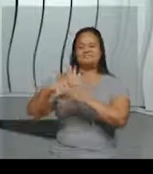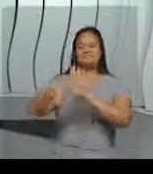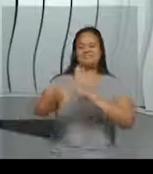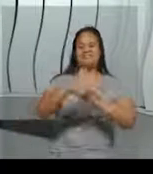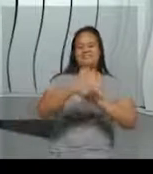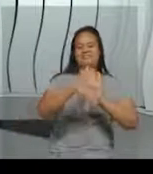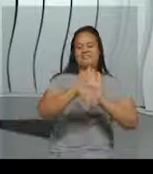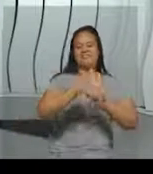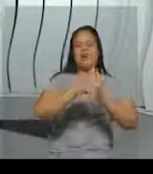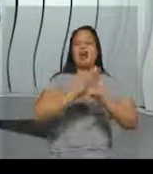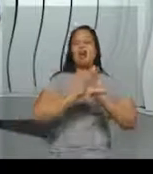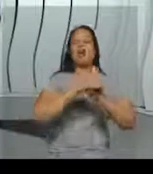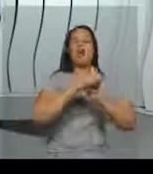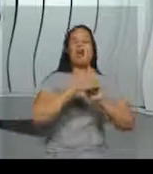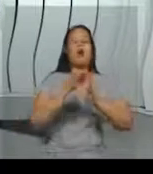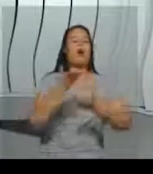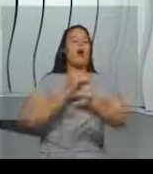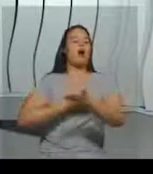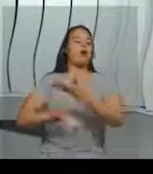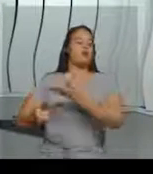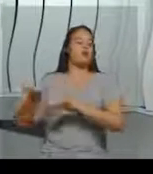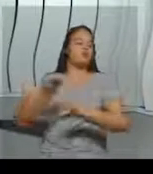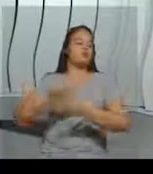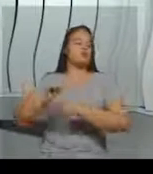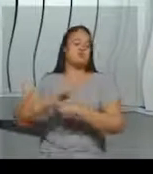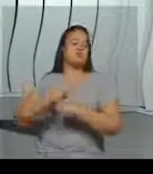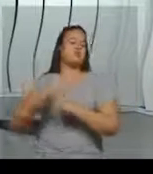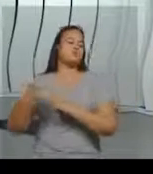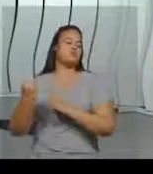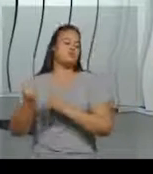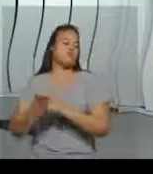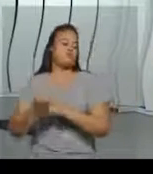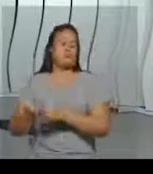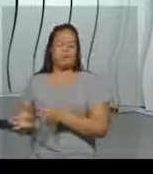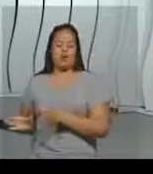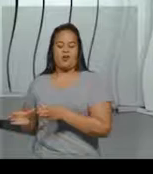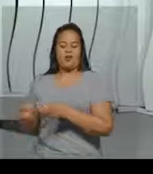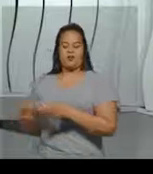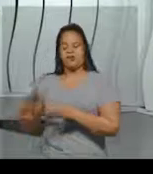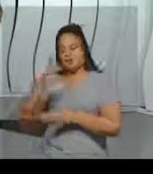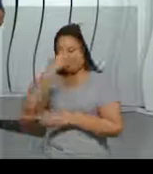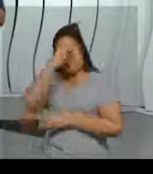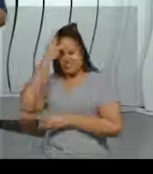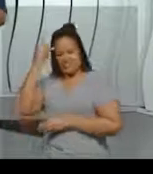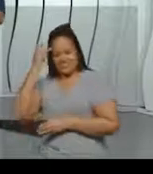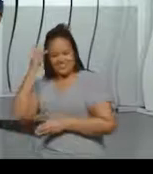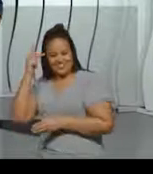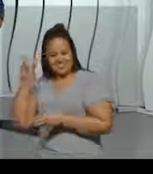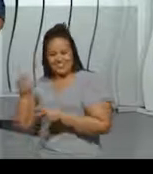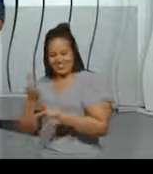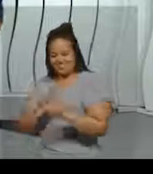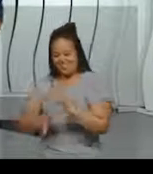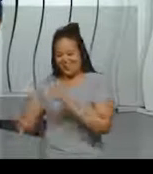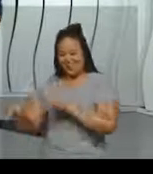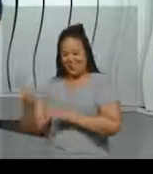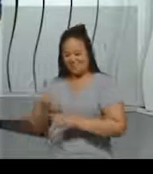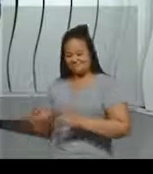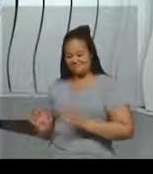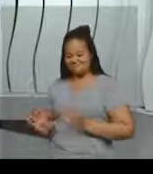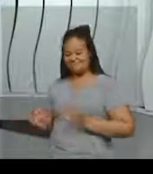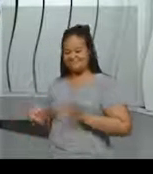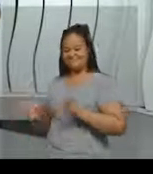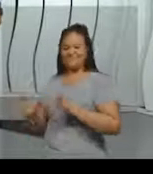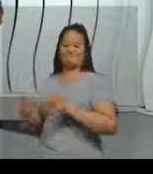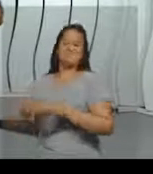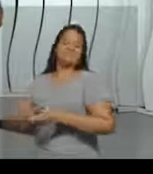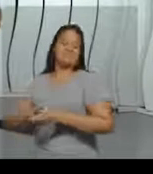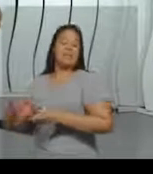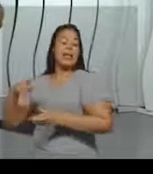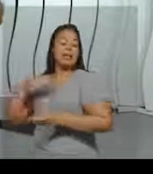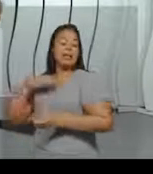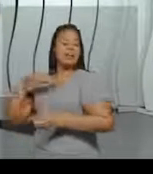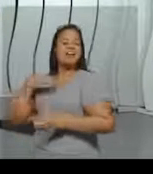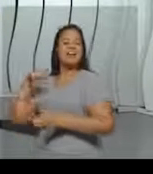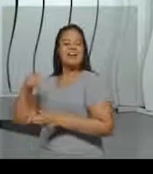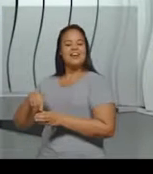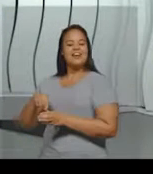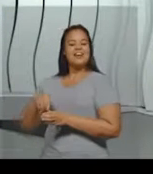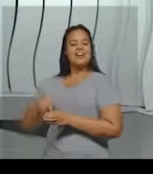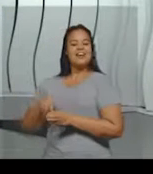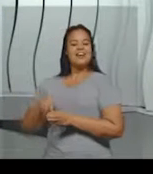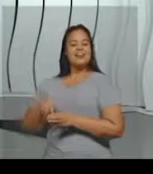sociais que são compartilhados por um conjunto de pessoas. Então, aquelas pessoas vão decidir ter